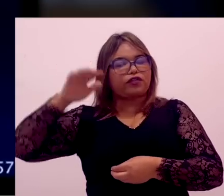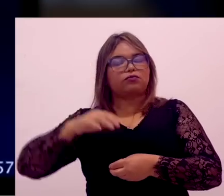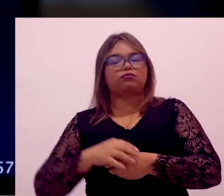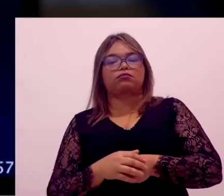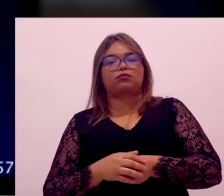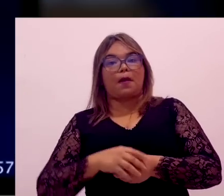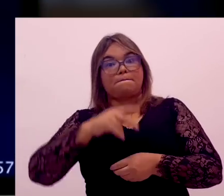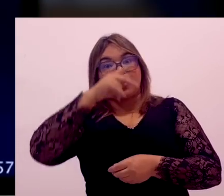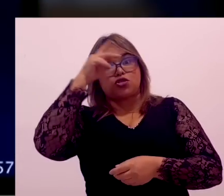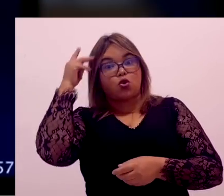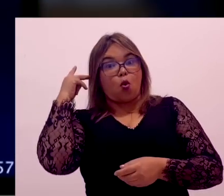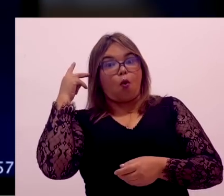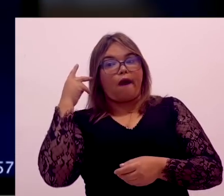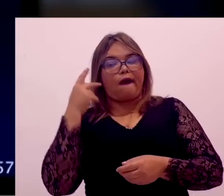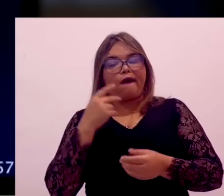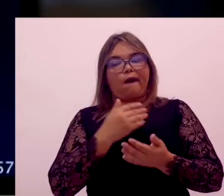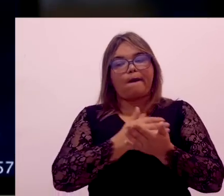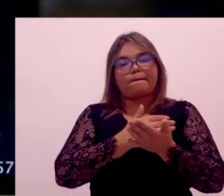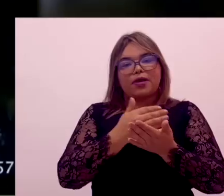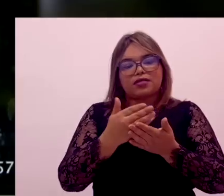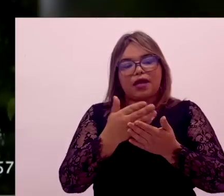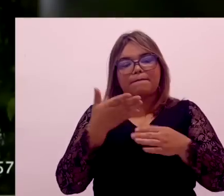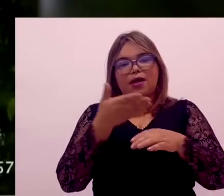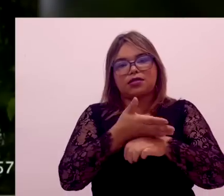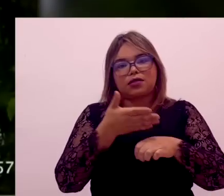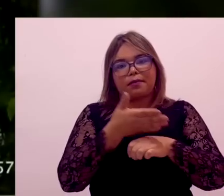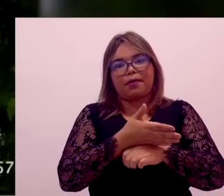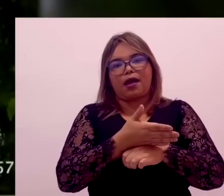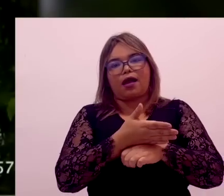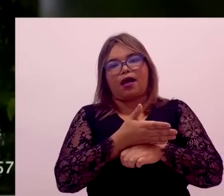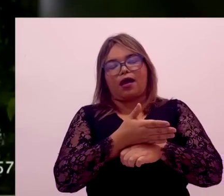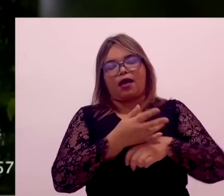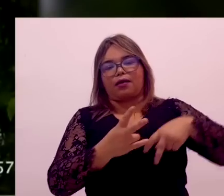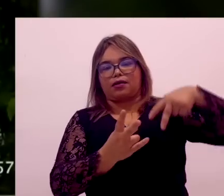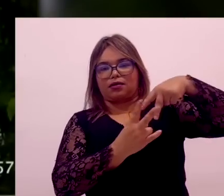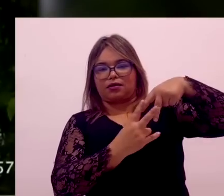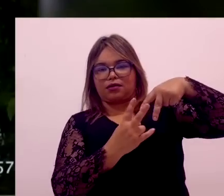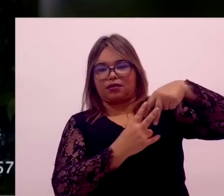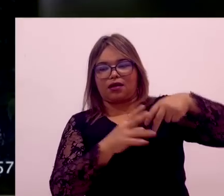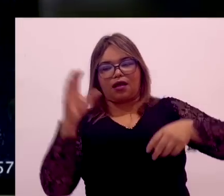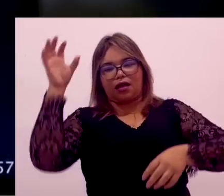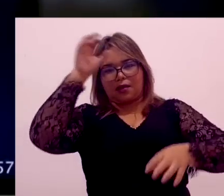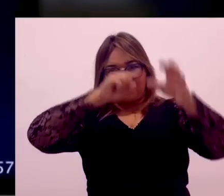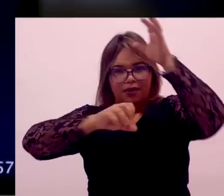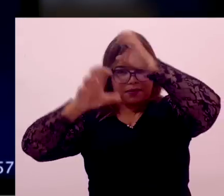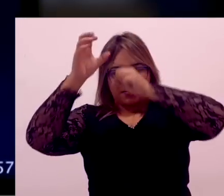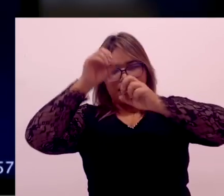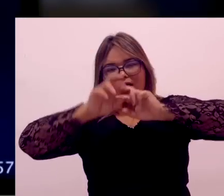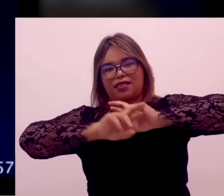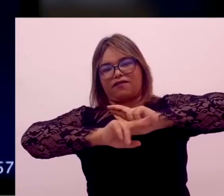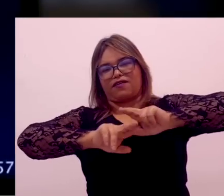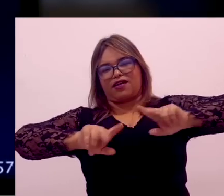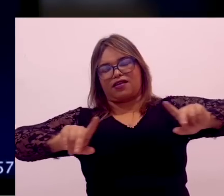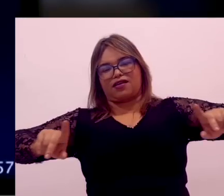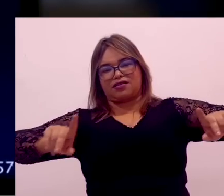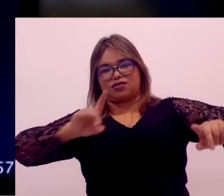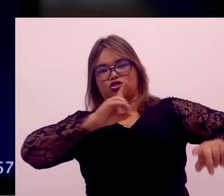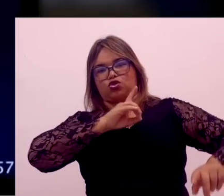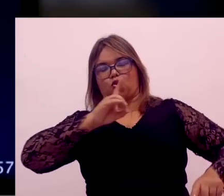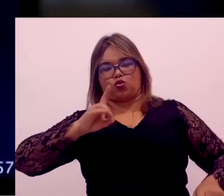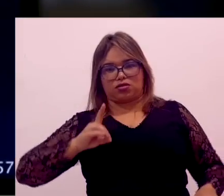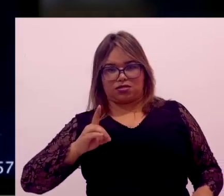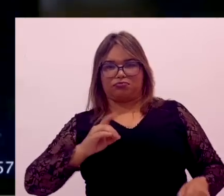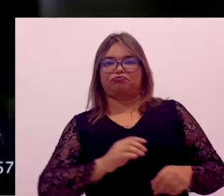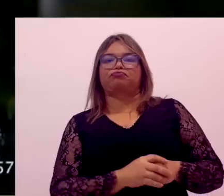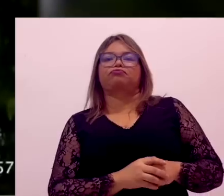muitas doutrinas. Todas as igrejas verdadeiramente dogmáticas, e isso inclui o budismo, o islamismo, o hinduísmo,